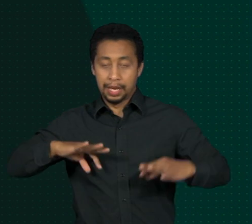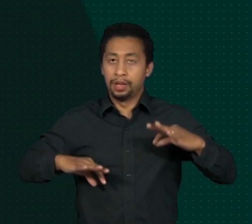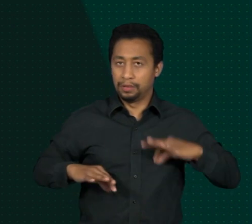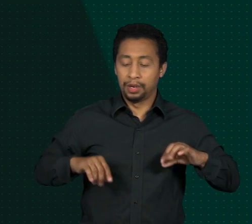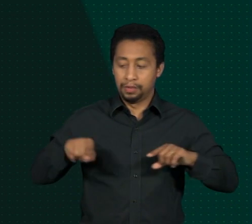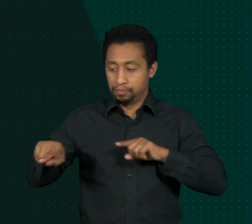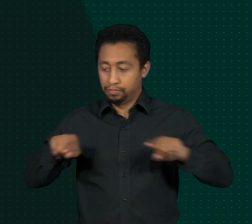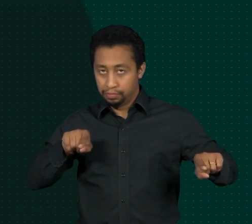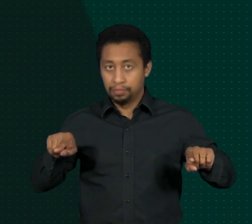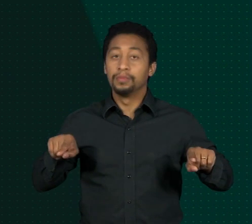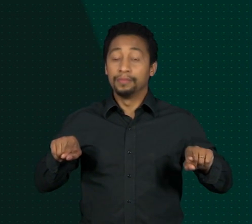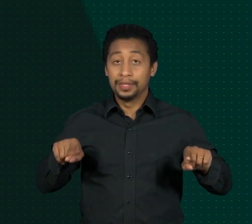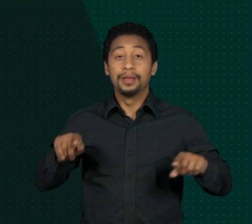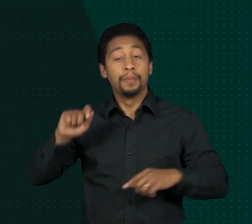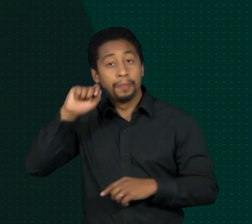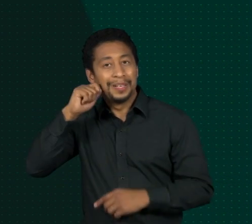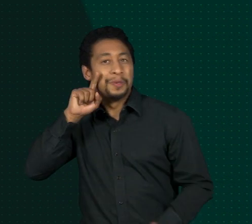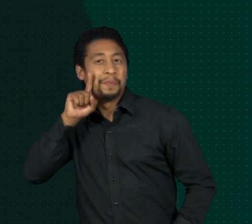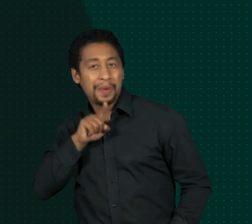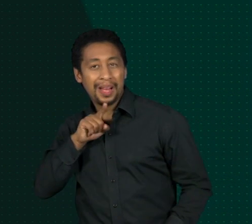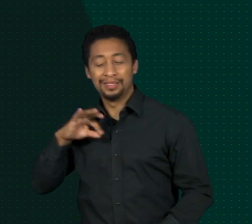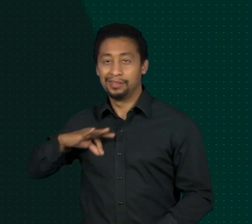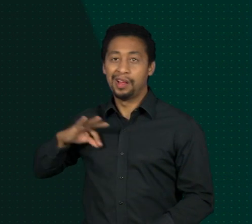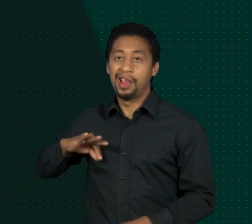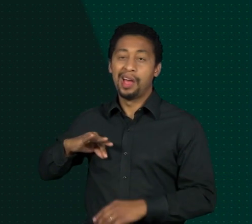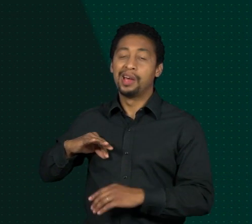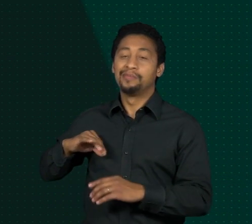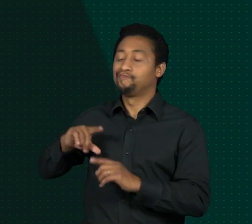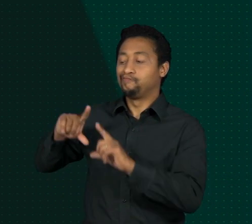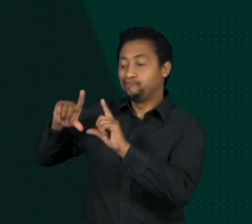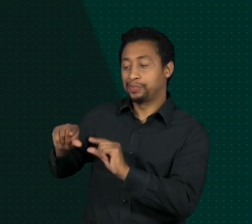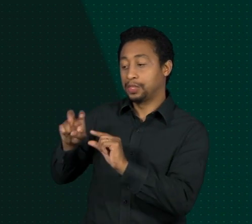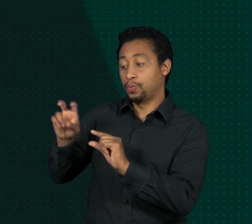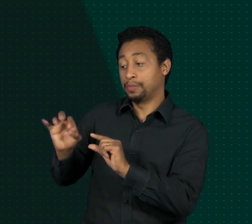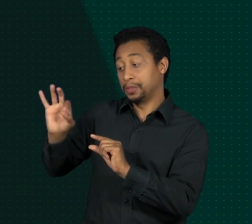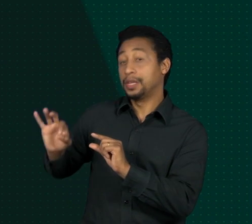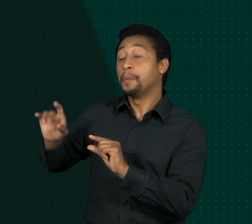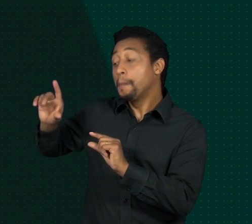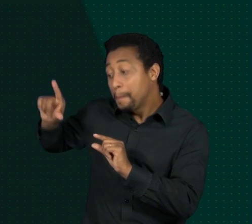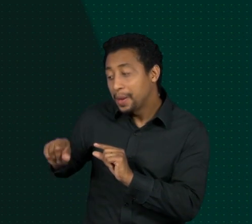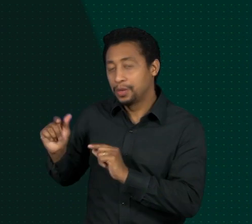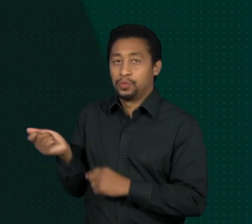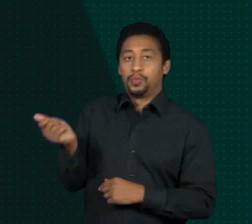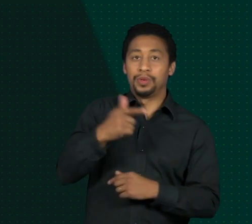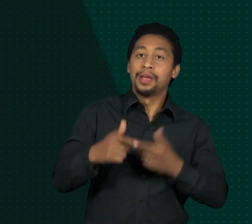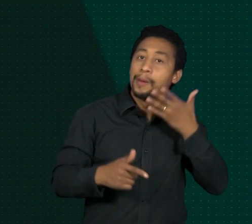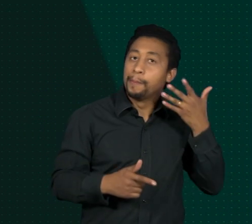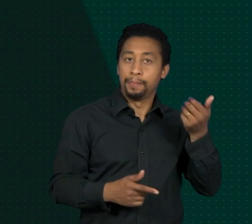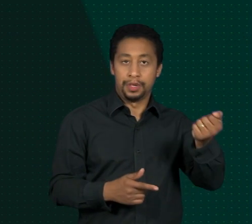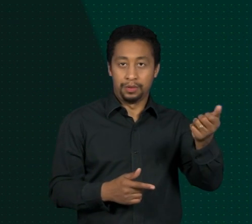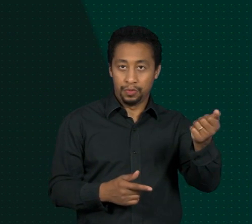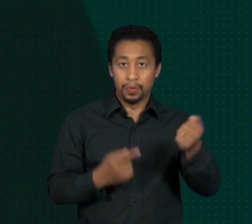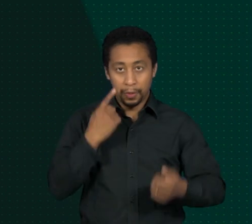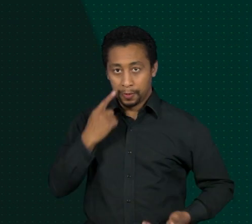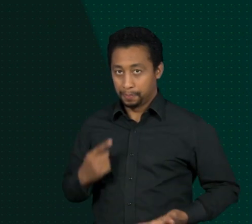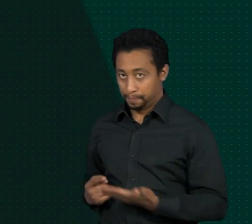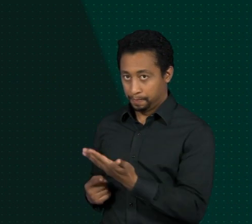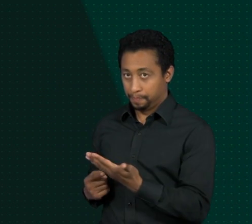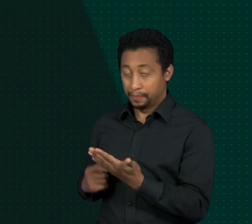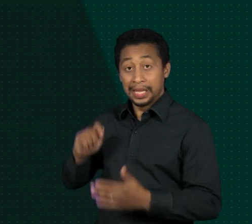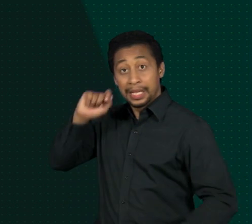familiar, pretos e pardos permanecem ganhando metade em comparação aos brancos. Enquanto os negros ganham, em média,